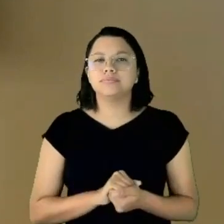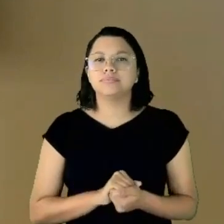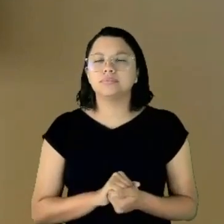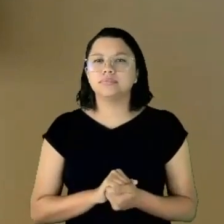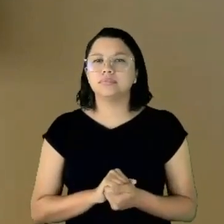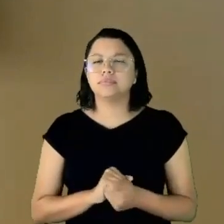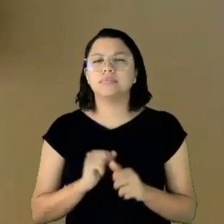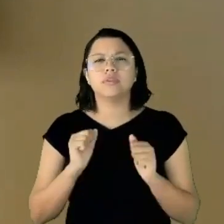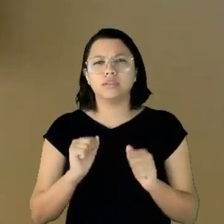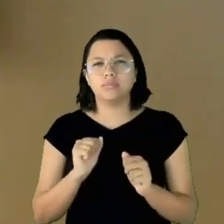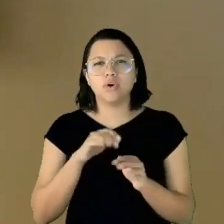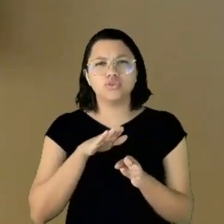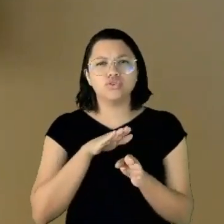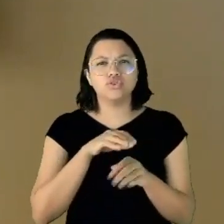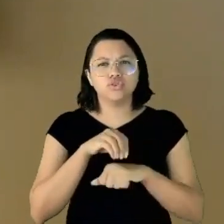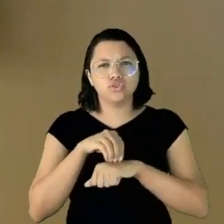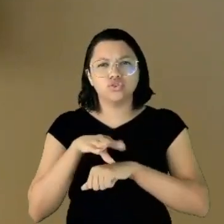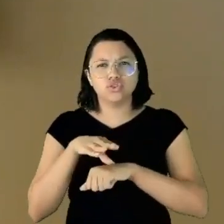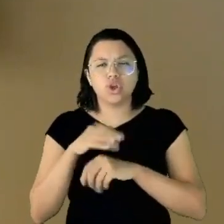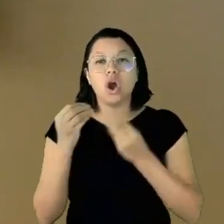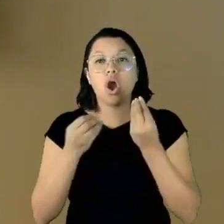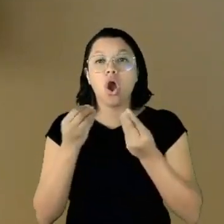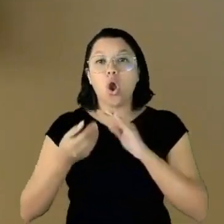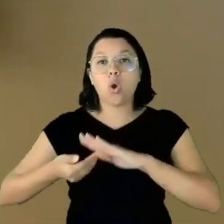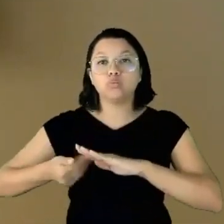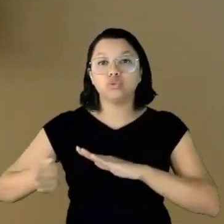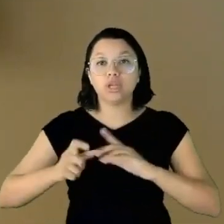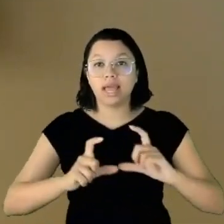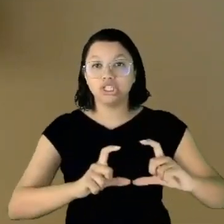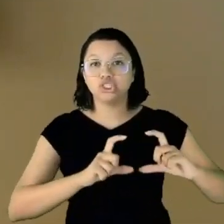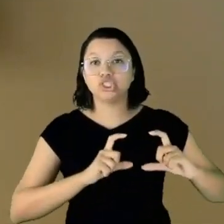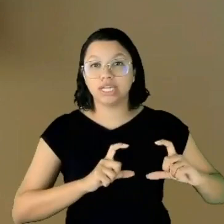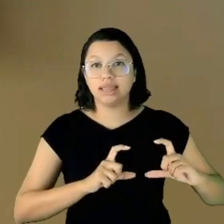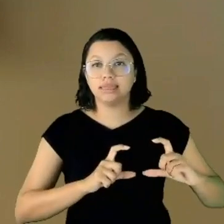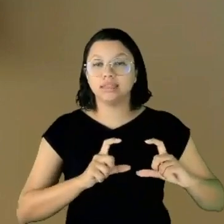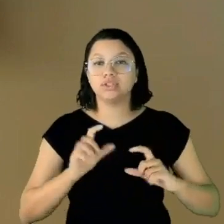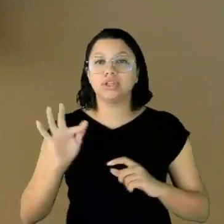você Denilson você poderia indicar como retirar a etiqueta de favorito?